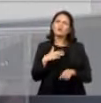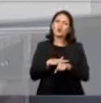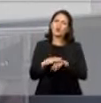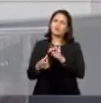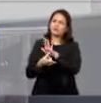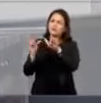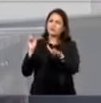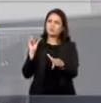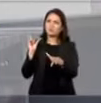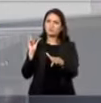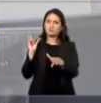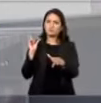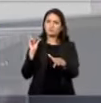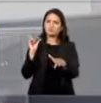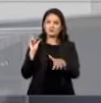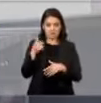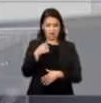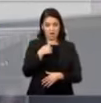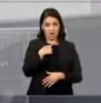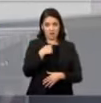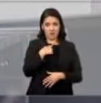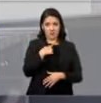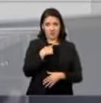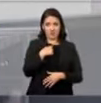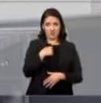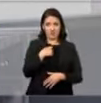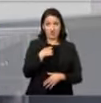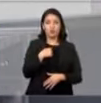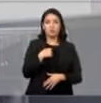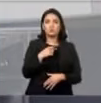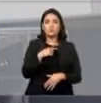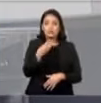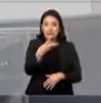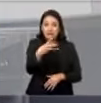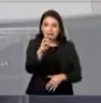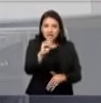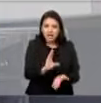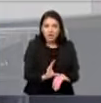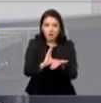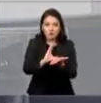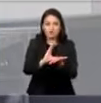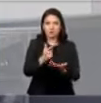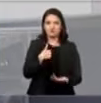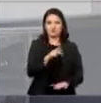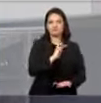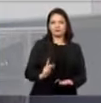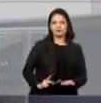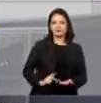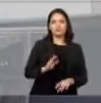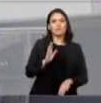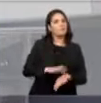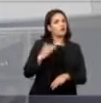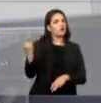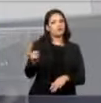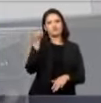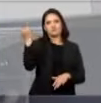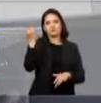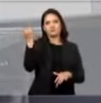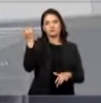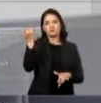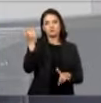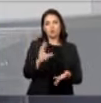senhores que eu, pessoalmente, presido mais de 30 conselhos. São os mais importantes. Vocês podem ter certeza que os